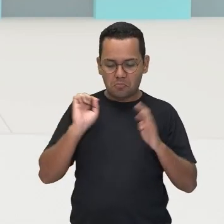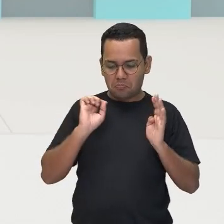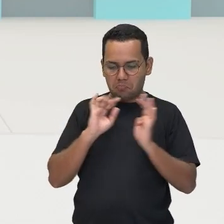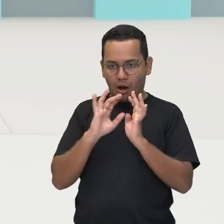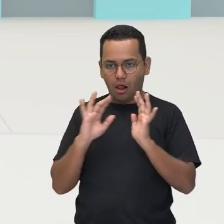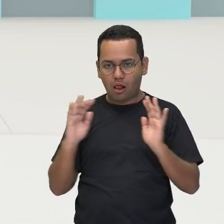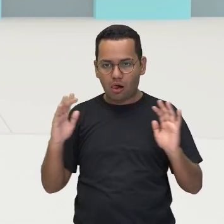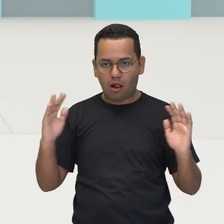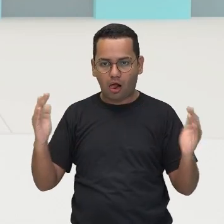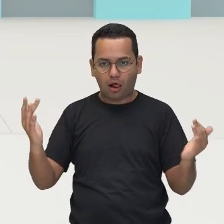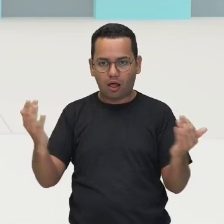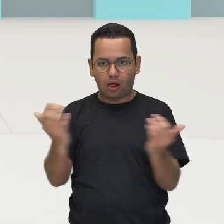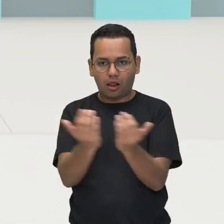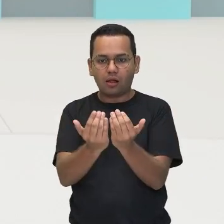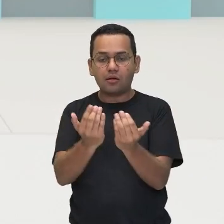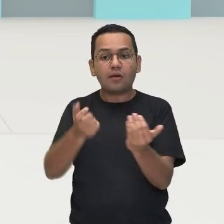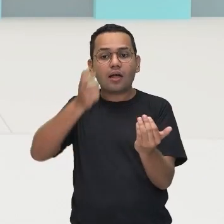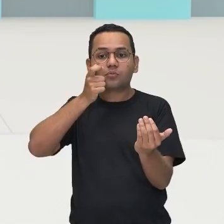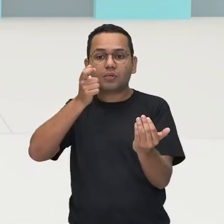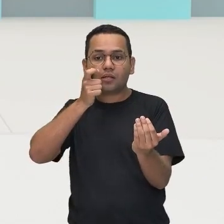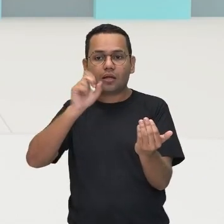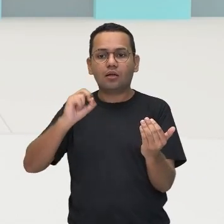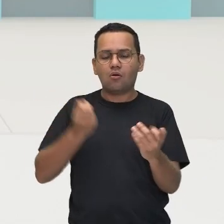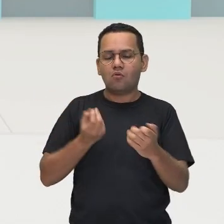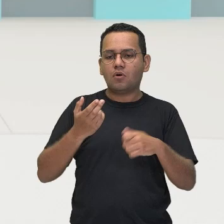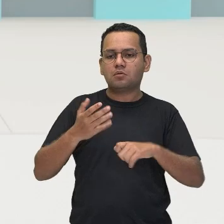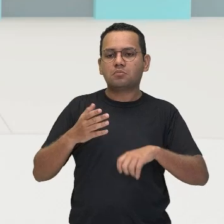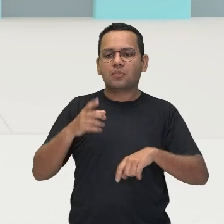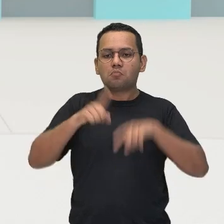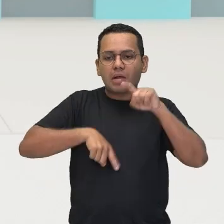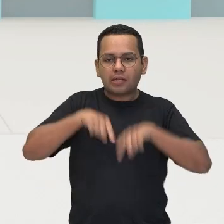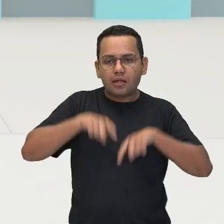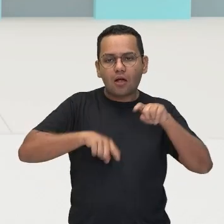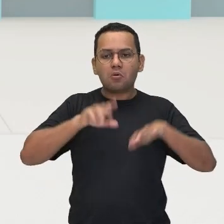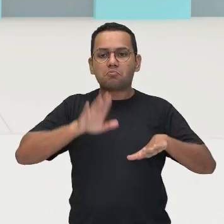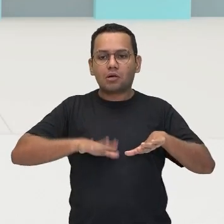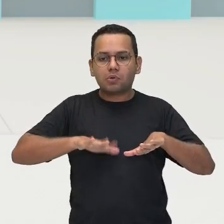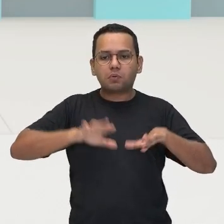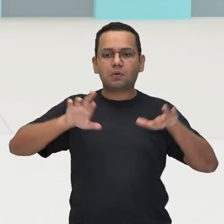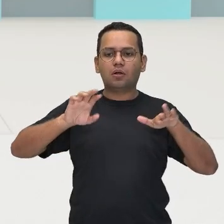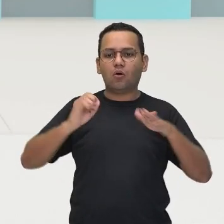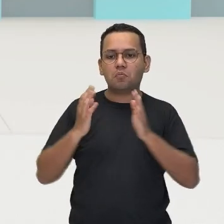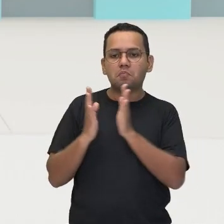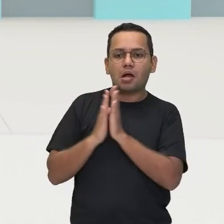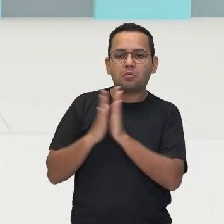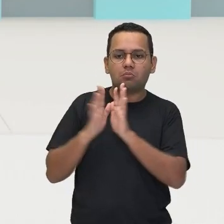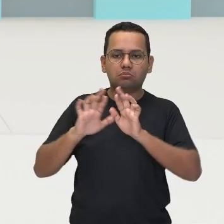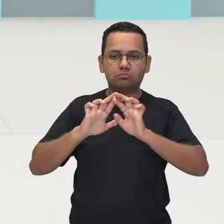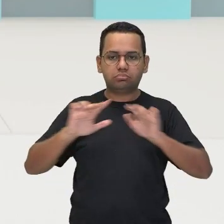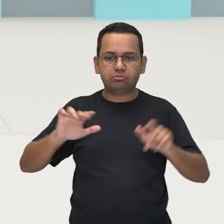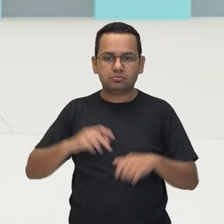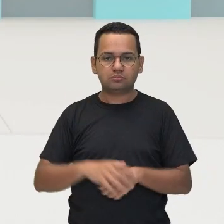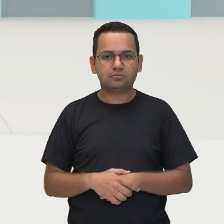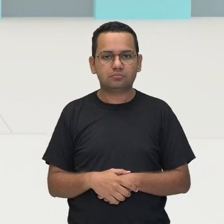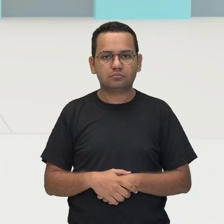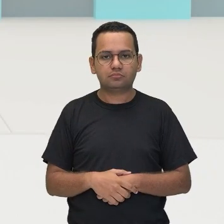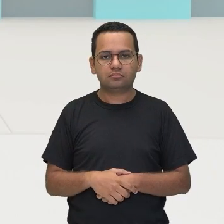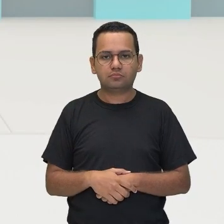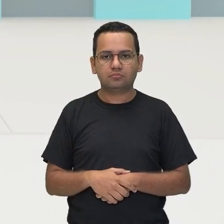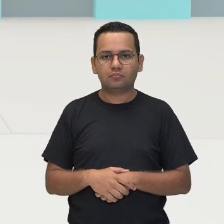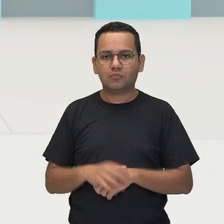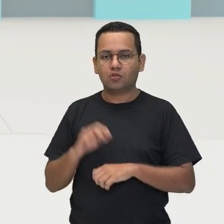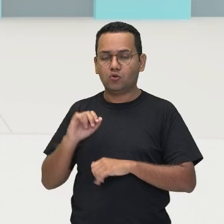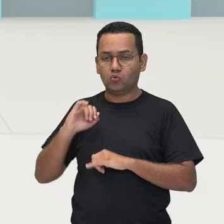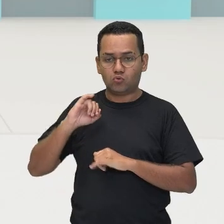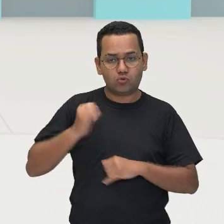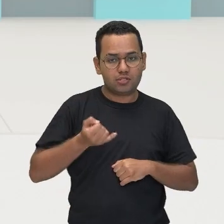elas vão ficar ali eh batendo palmas e tocando instrumentos falando do jito Brasileiro né a